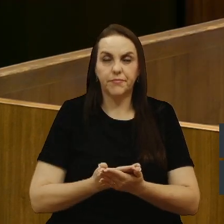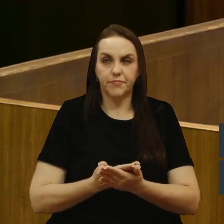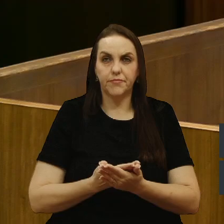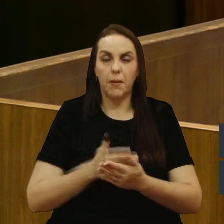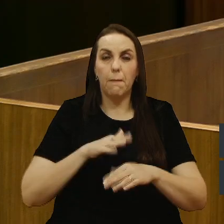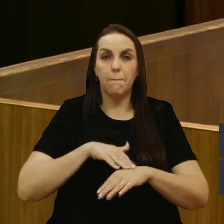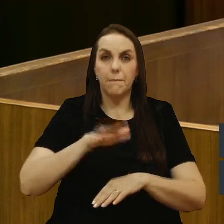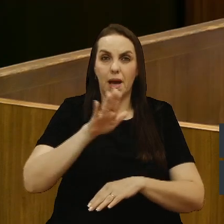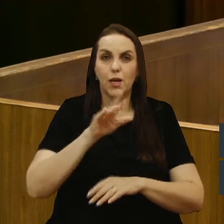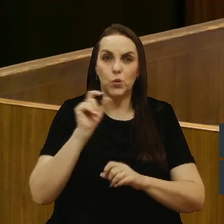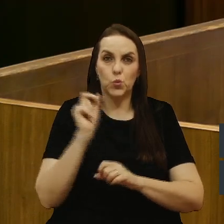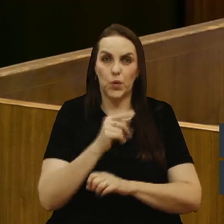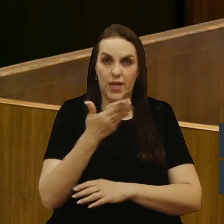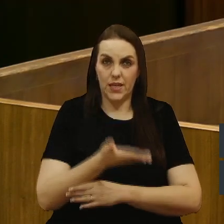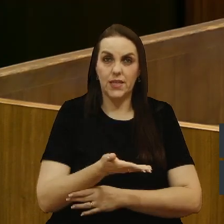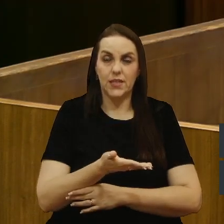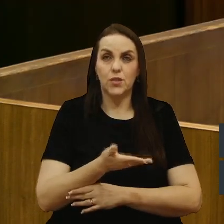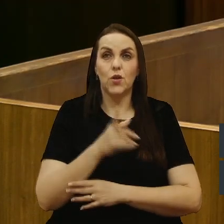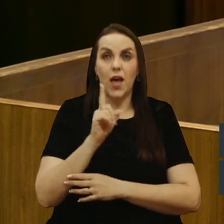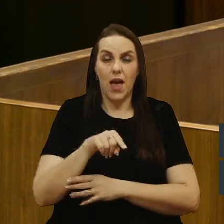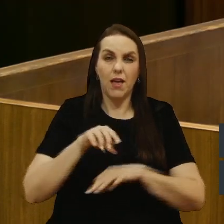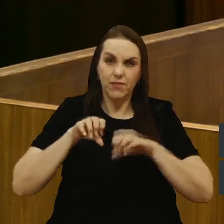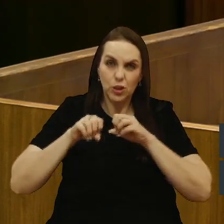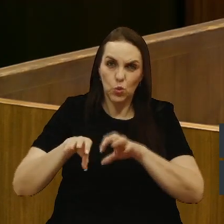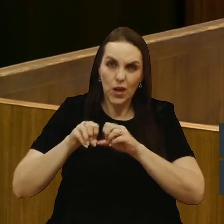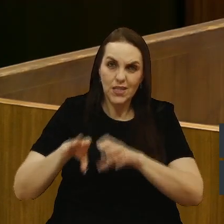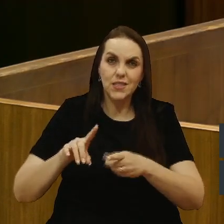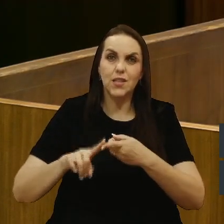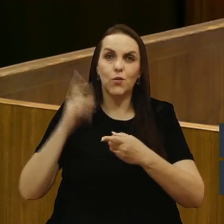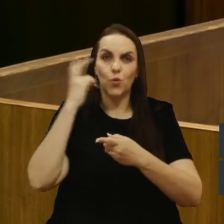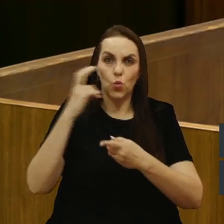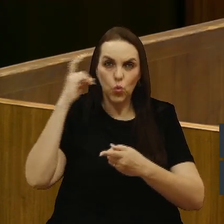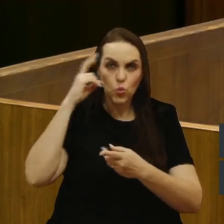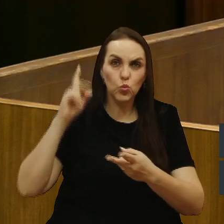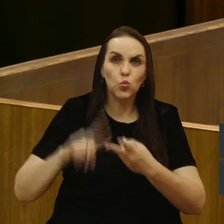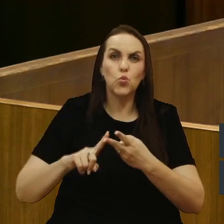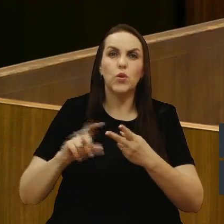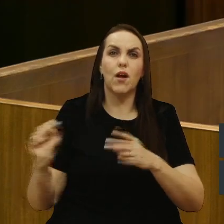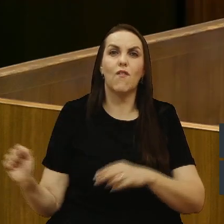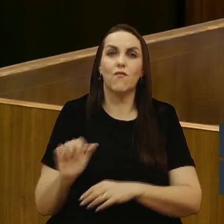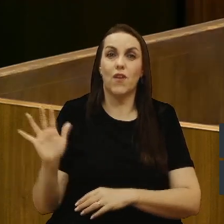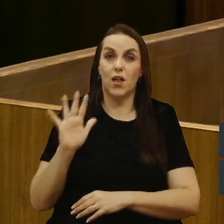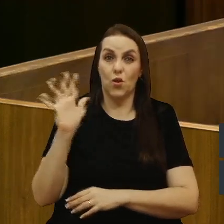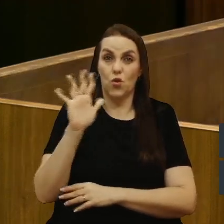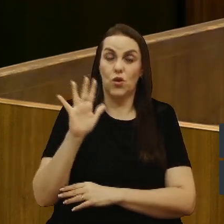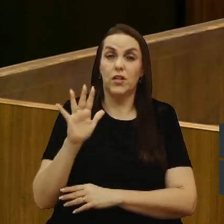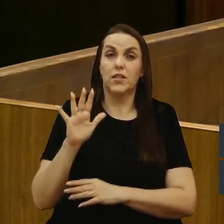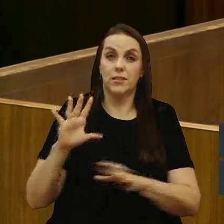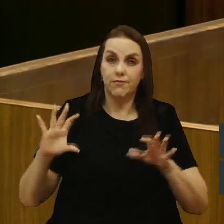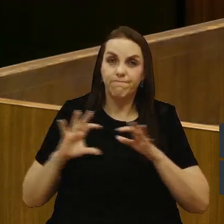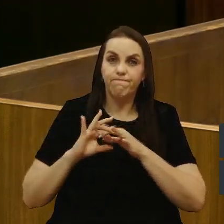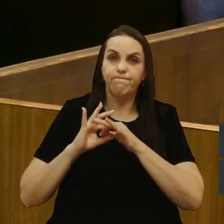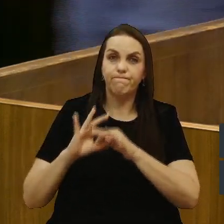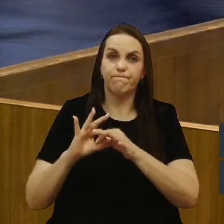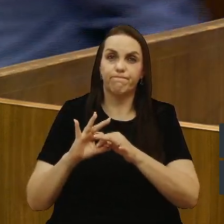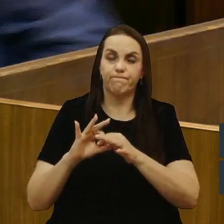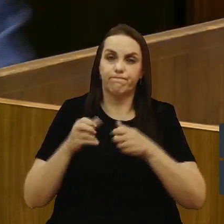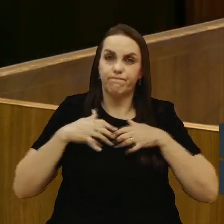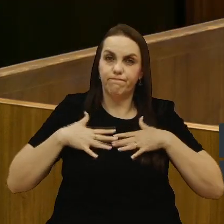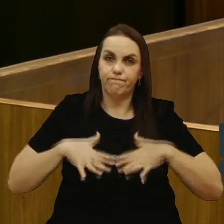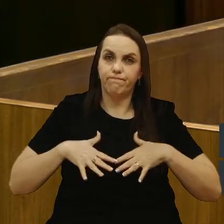mais que isso é o ataque da educação, da cultura, daqueles valores intrínsecos nas